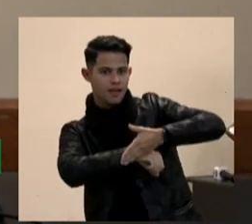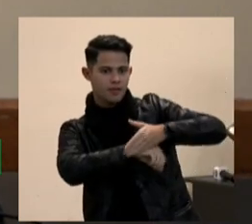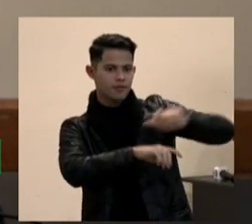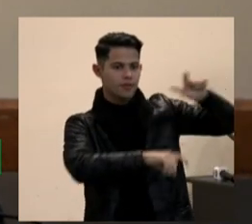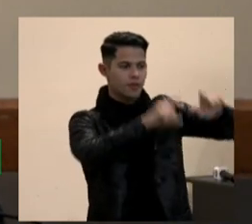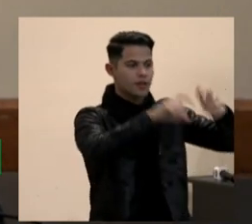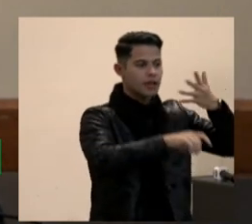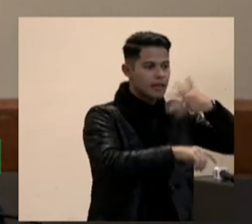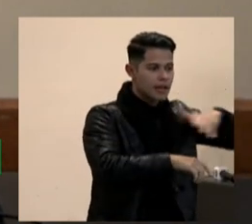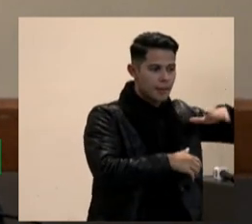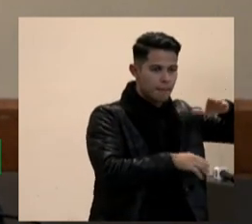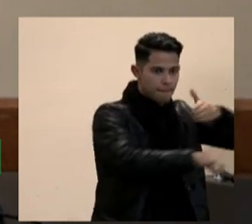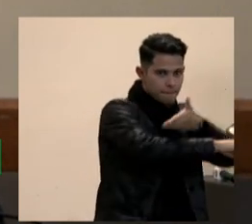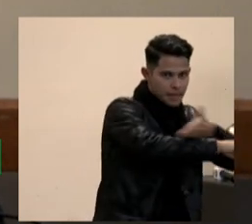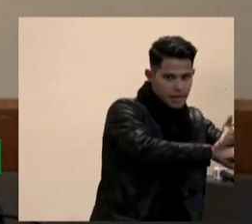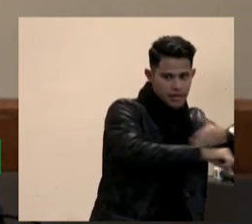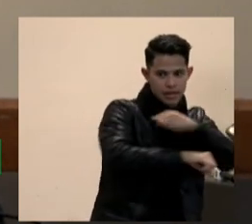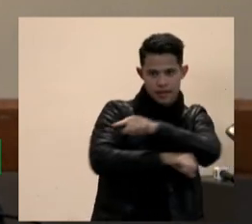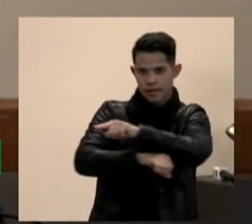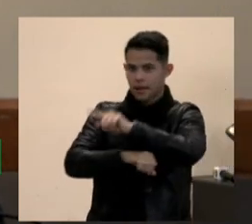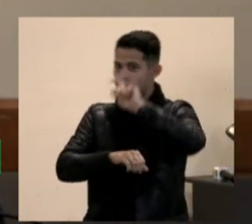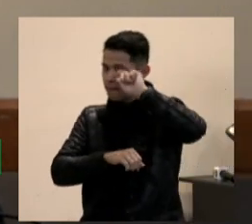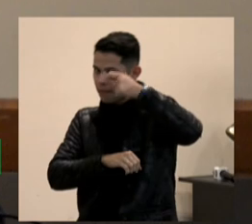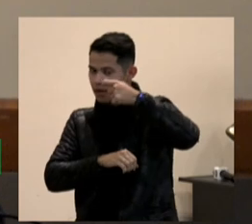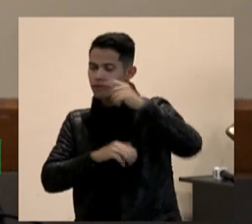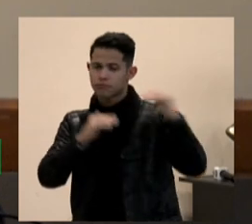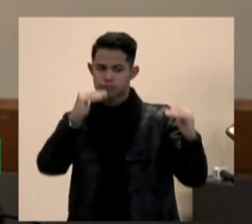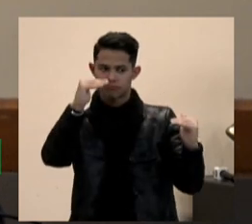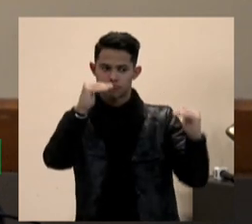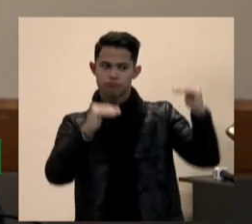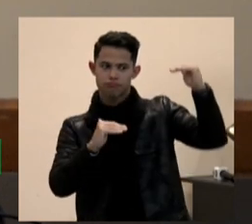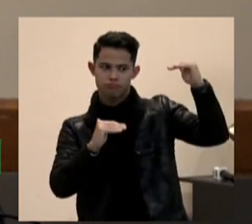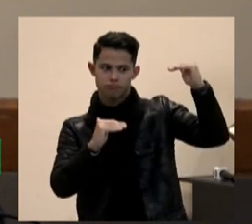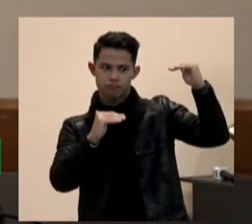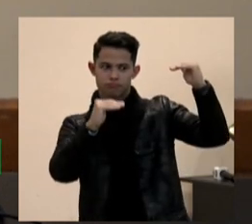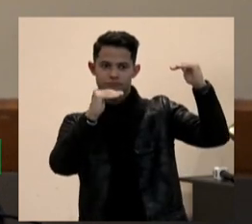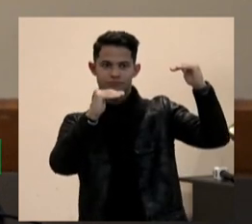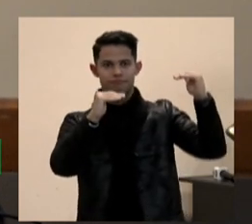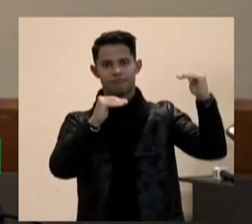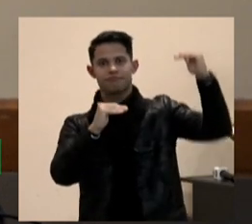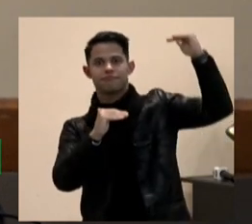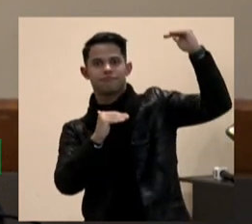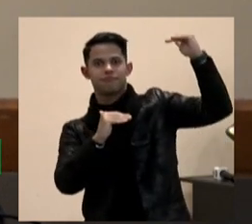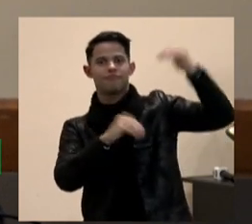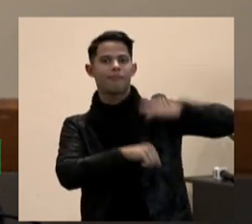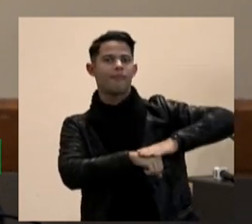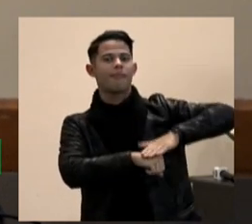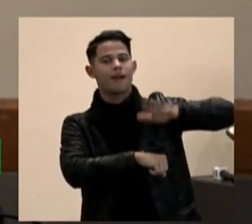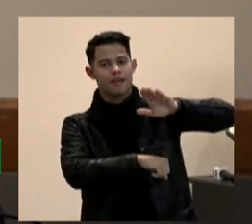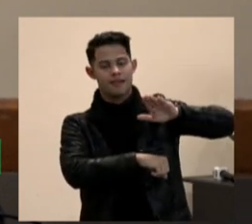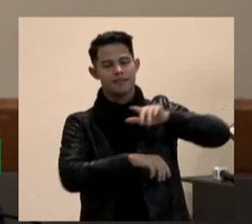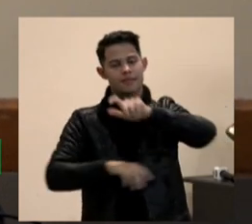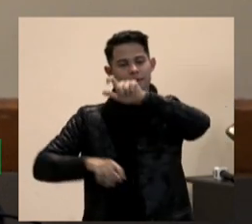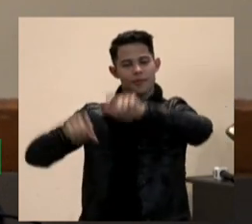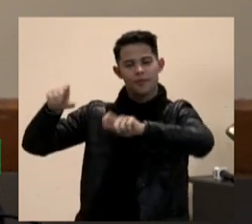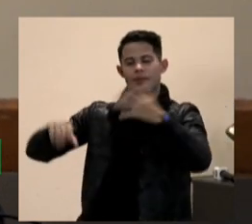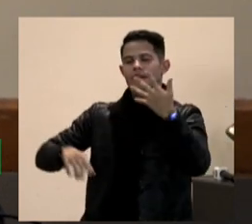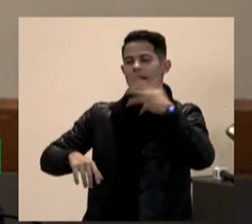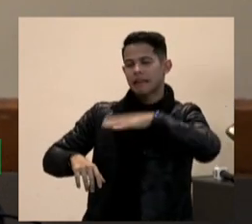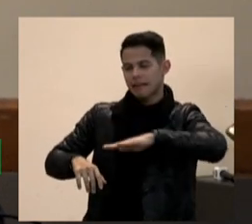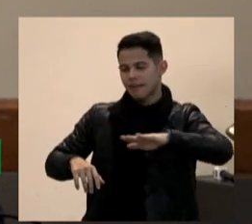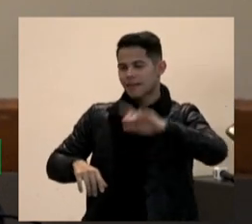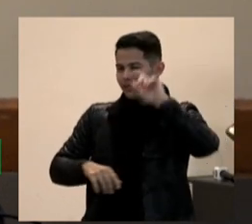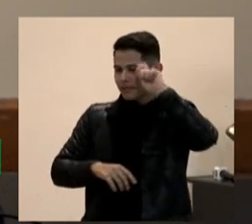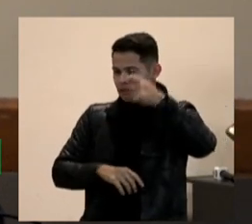e negras. Cresce para todas, mas cresce mais para as crianças brancas, né? Ou seja, as crianças negras, né, que já têm